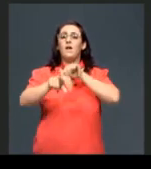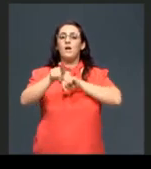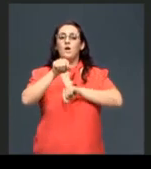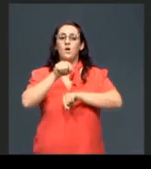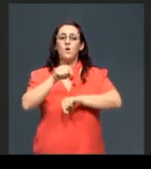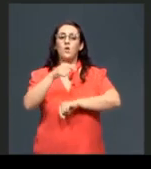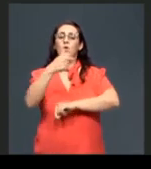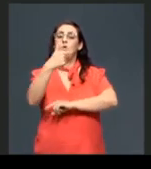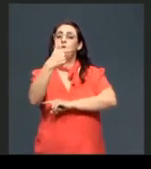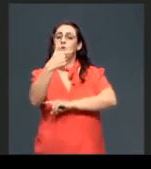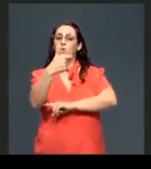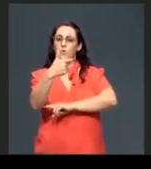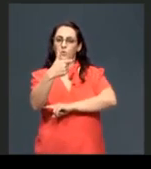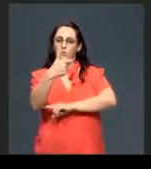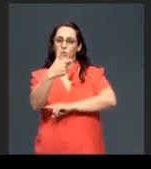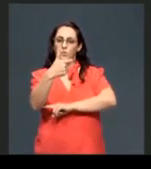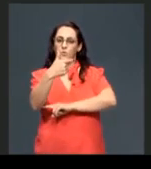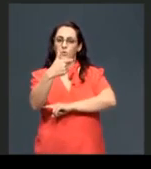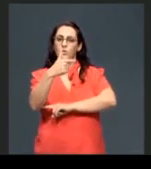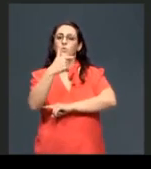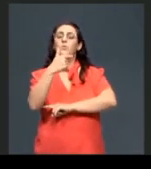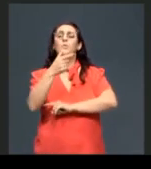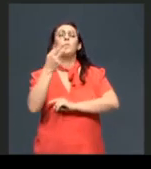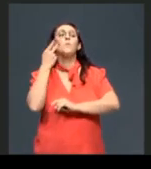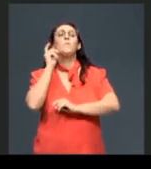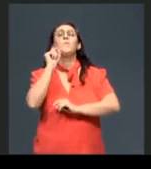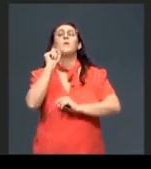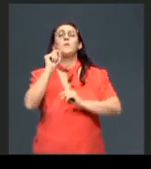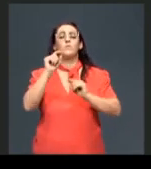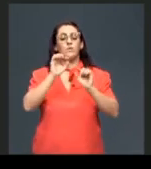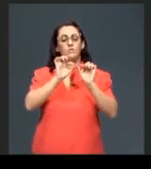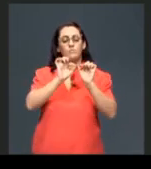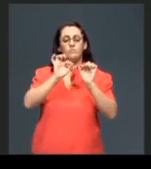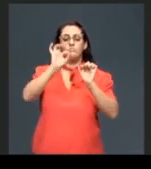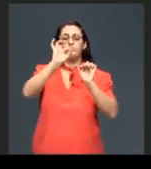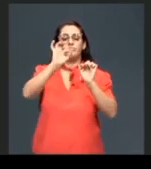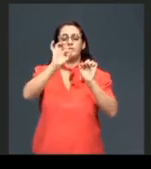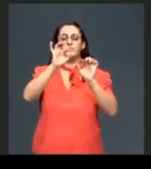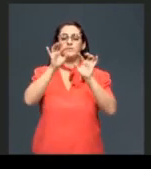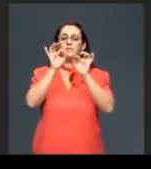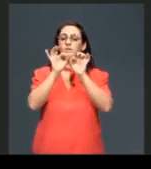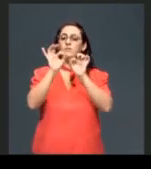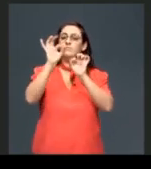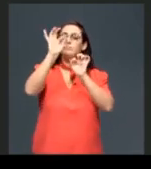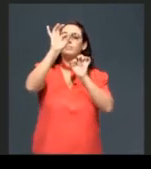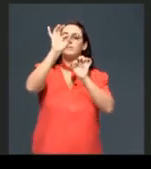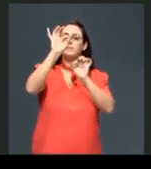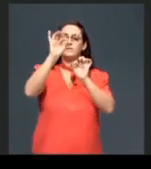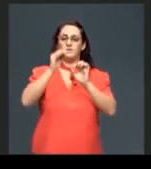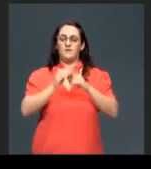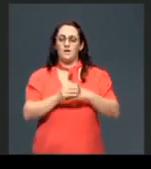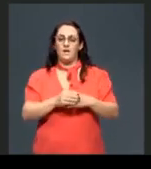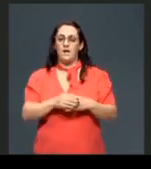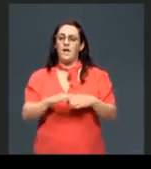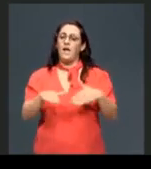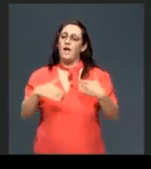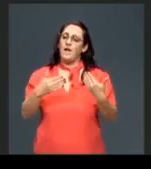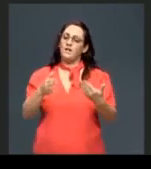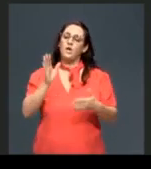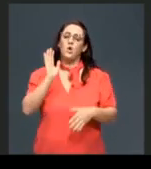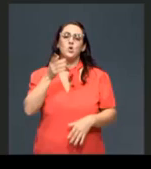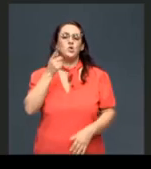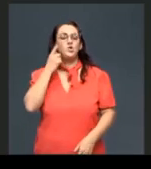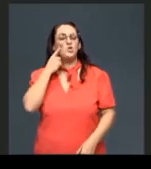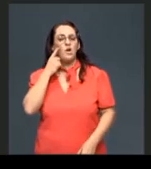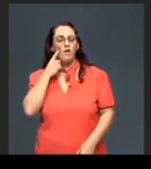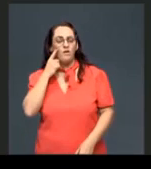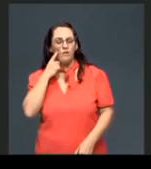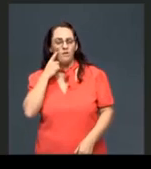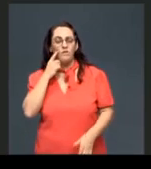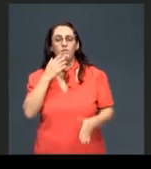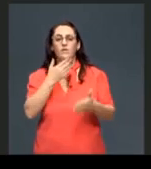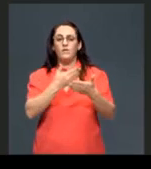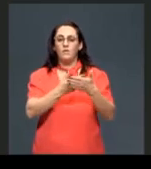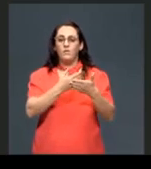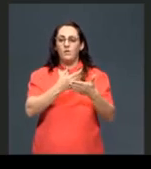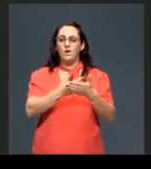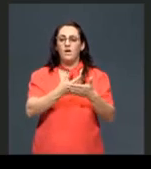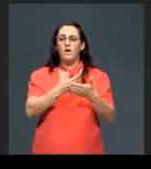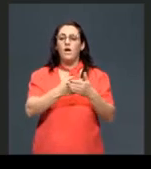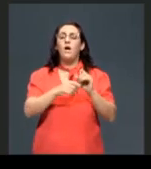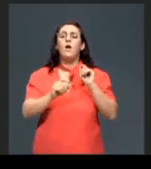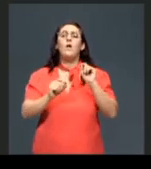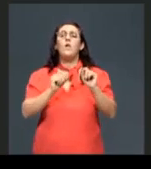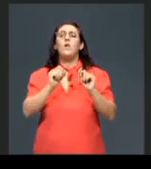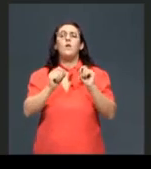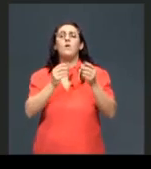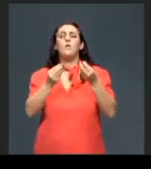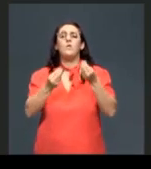segmento. Então, eu vou fazer uma escolha de 2 pontos. E essa conta, como nós já vimos aí na aula, vai ser 8 fatorial,